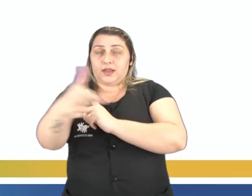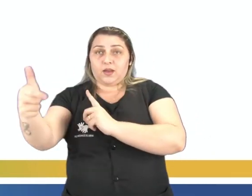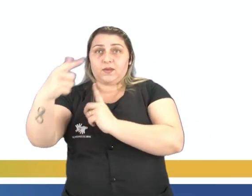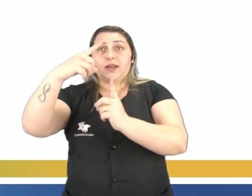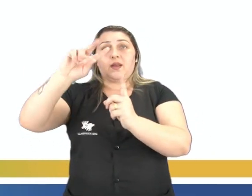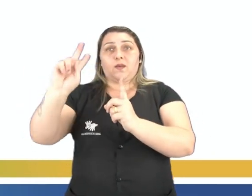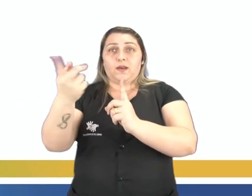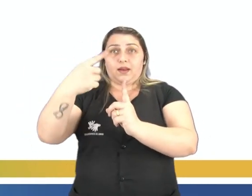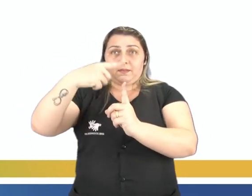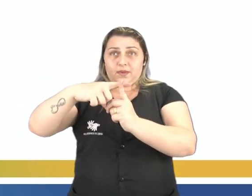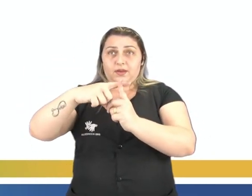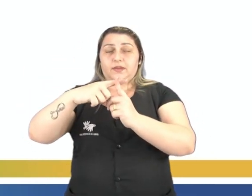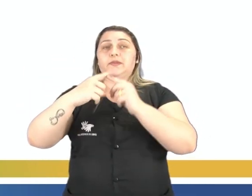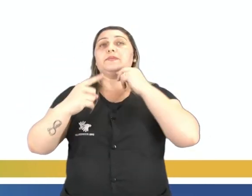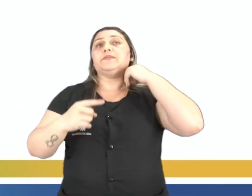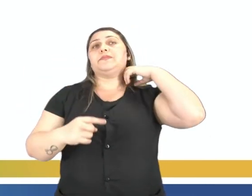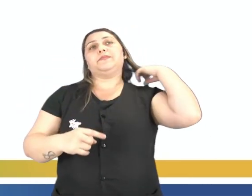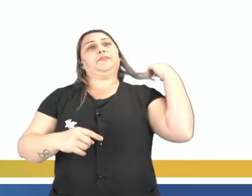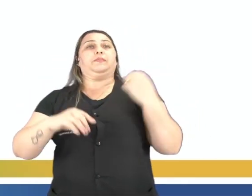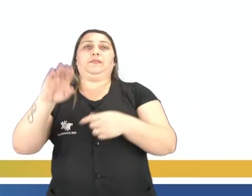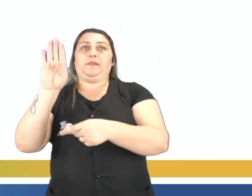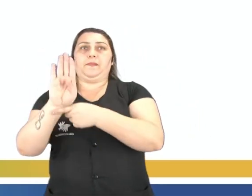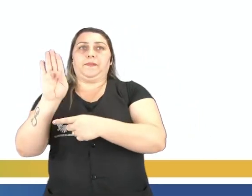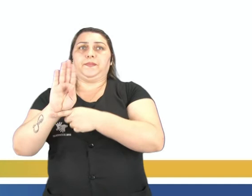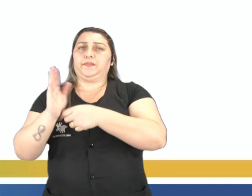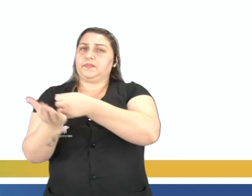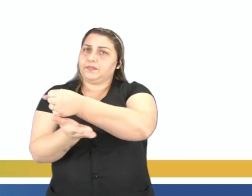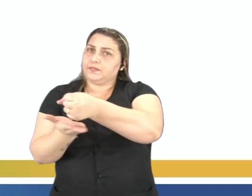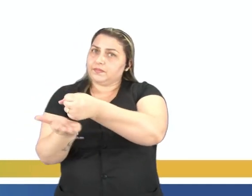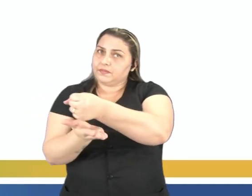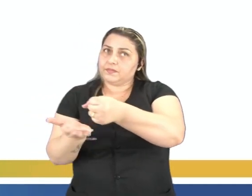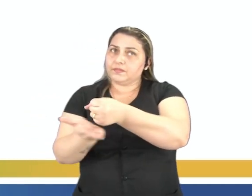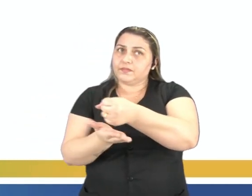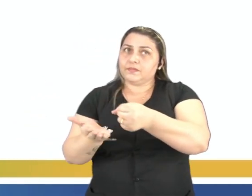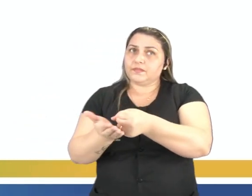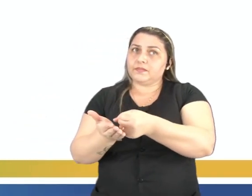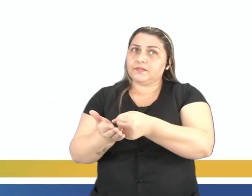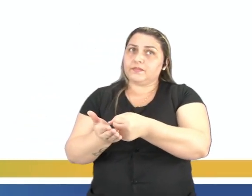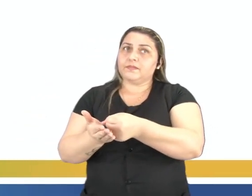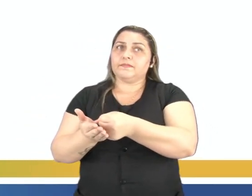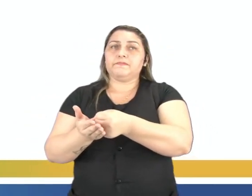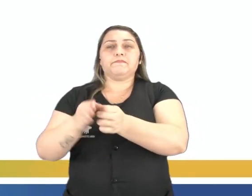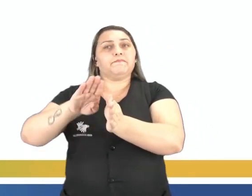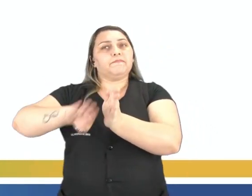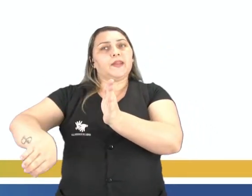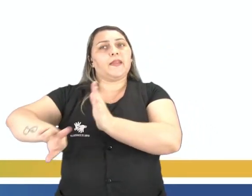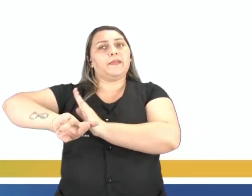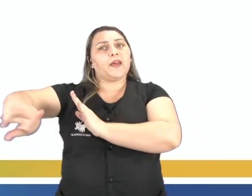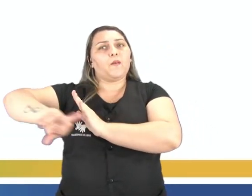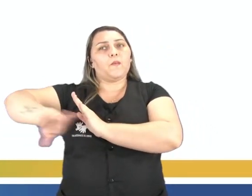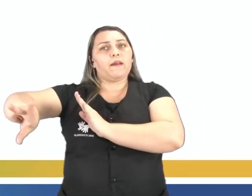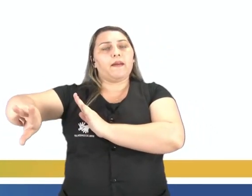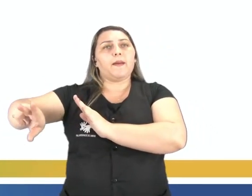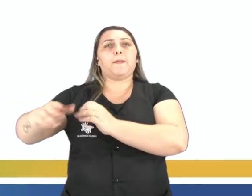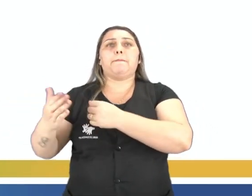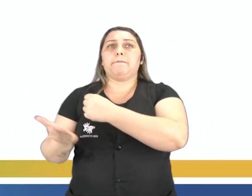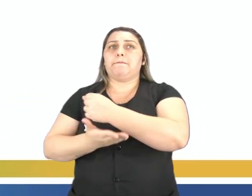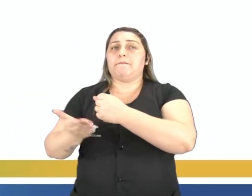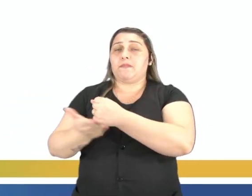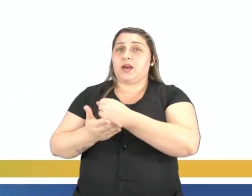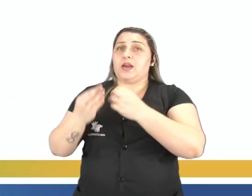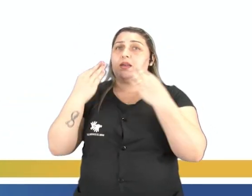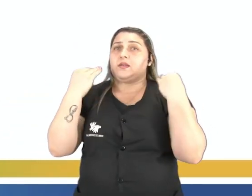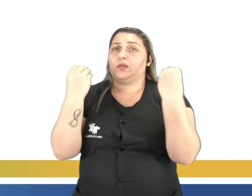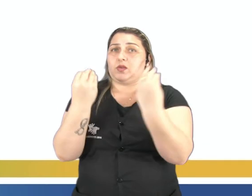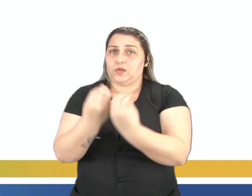do hidrogênio. Na letra B, está dizendo que é a base, então nós também vamos descartar, porque base é toda